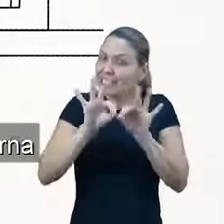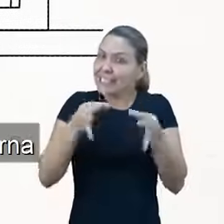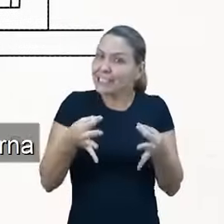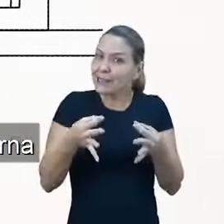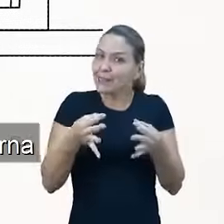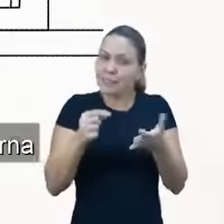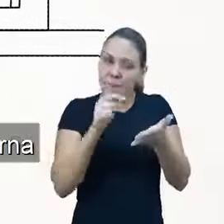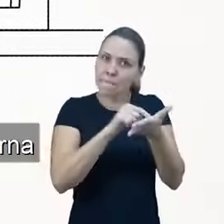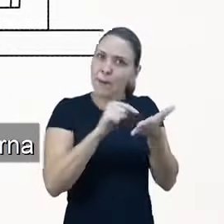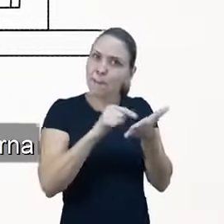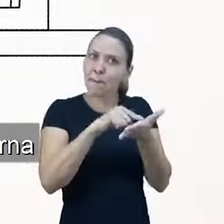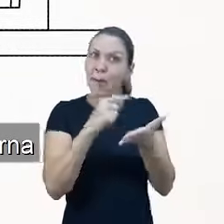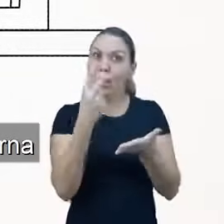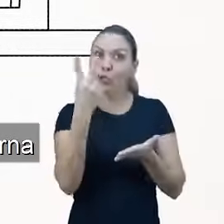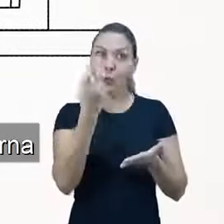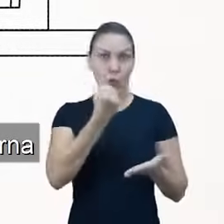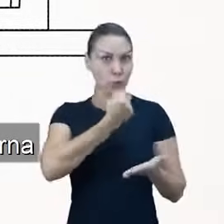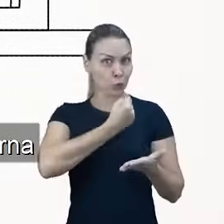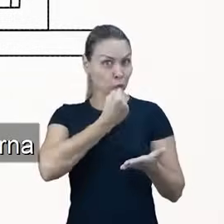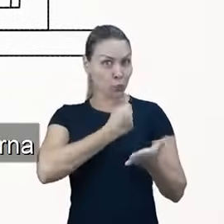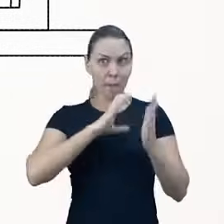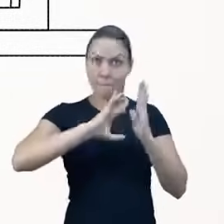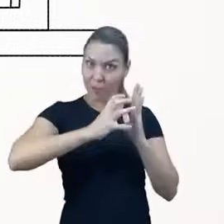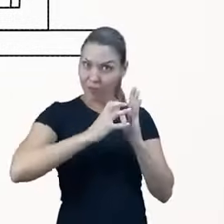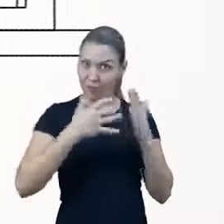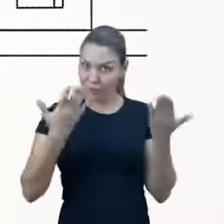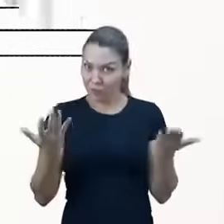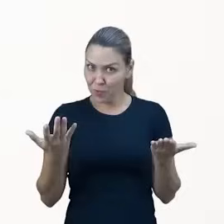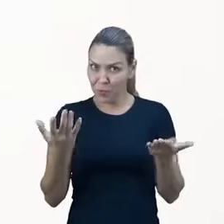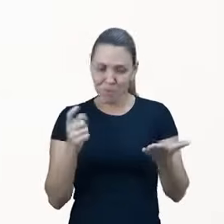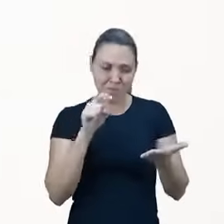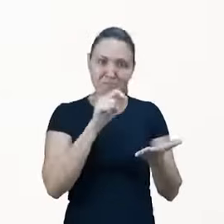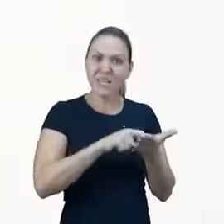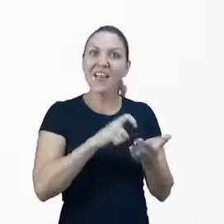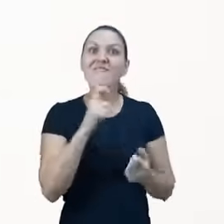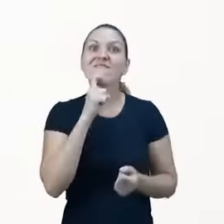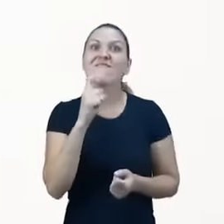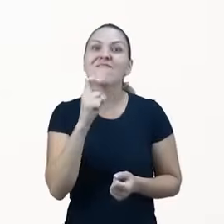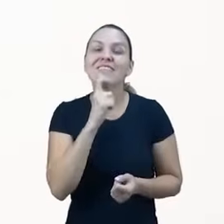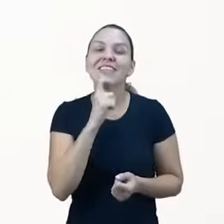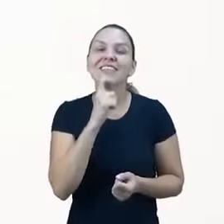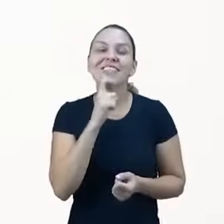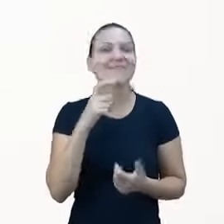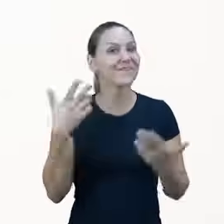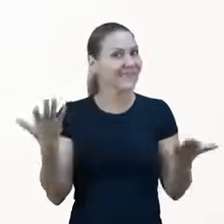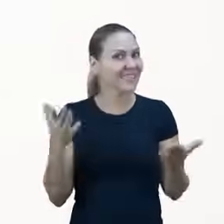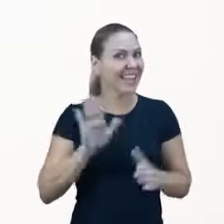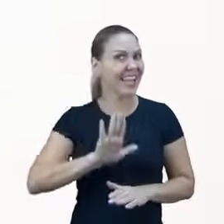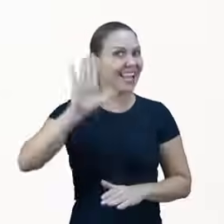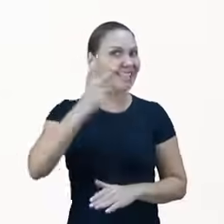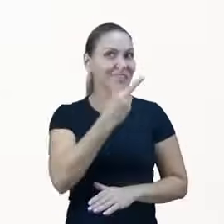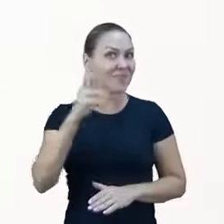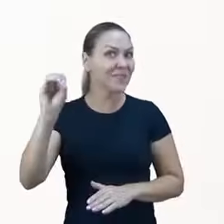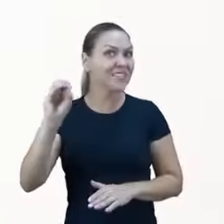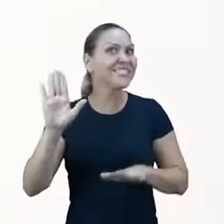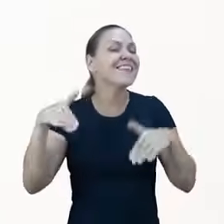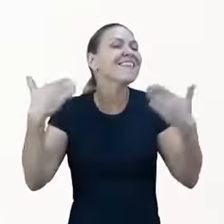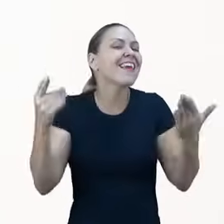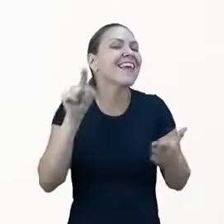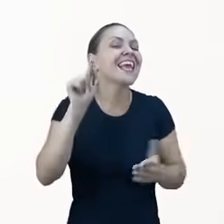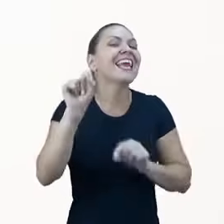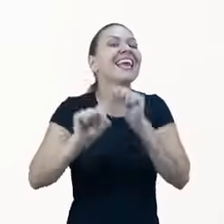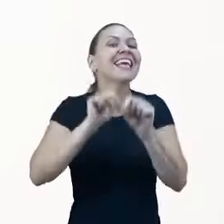digitar apenas os dois dígitos do partido na urna e confirmar. Eleições 2020.